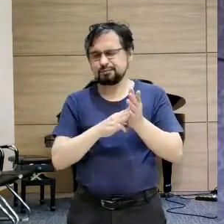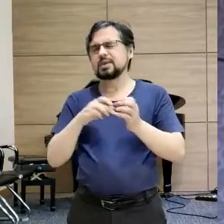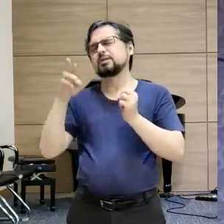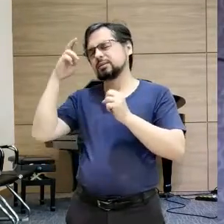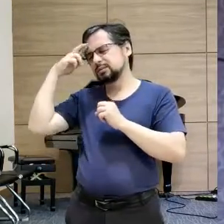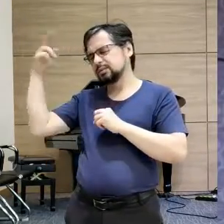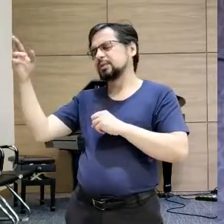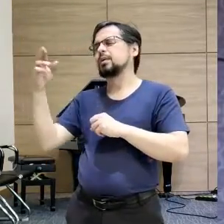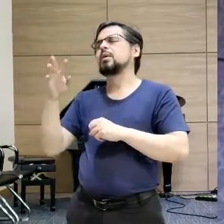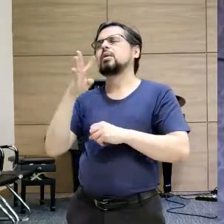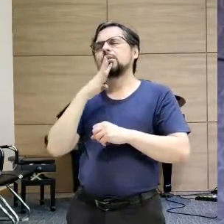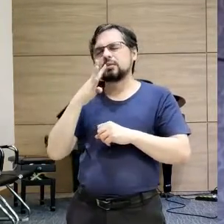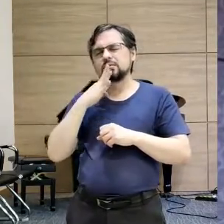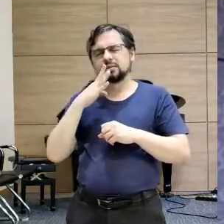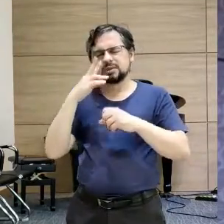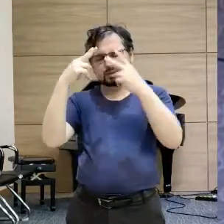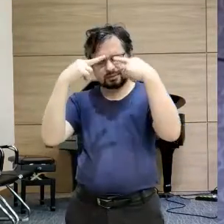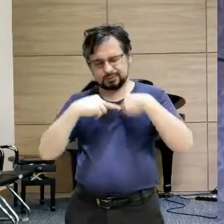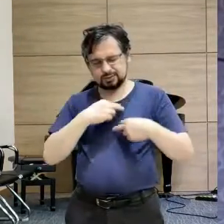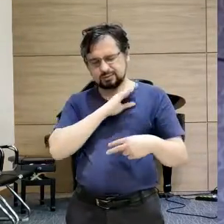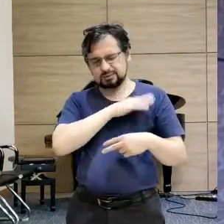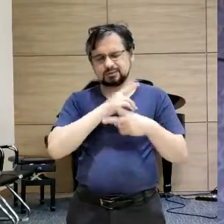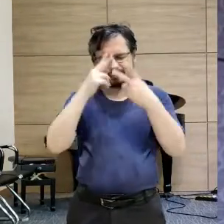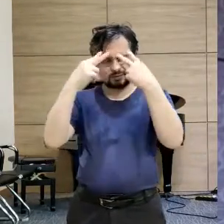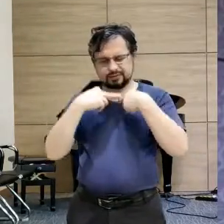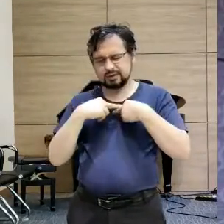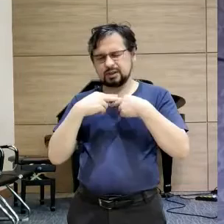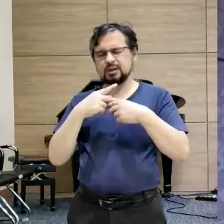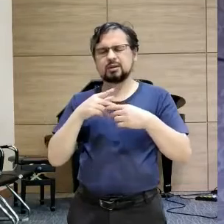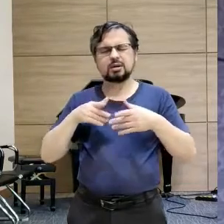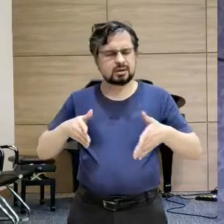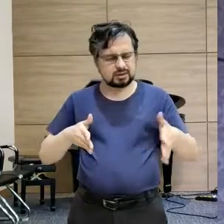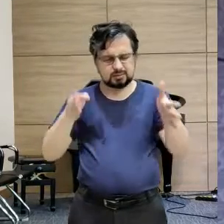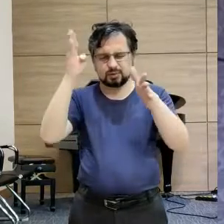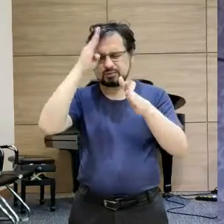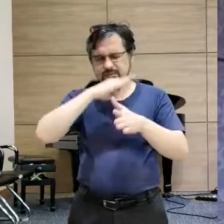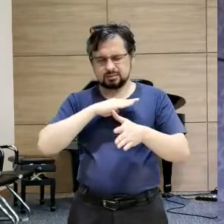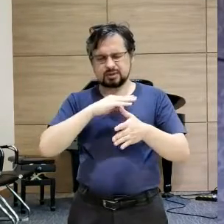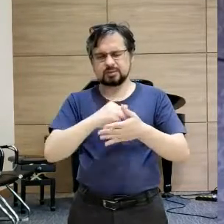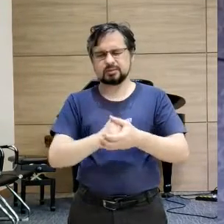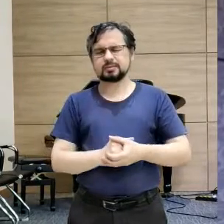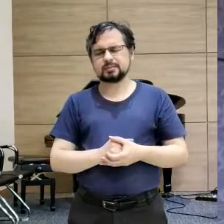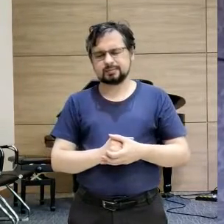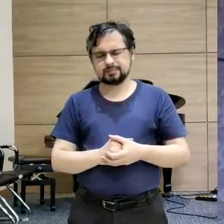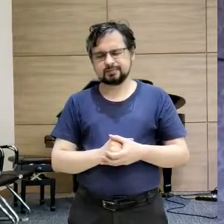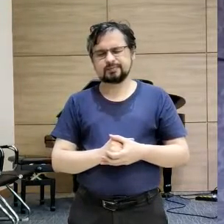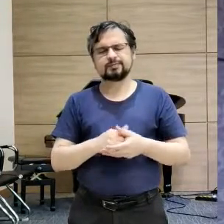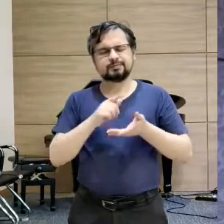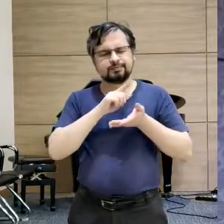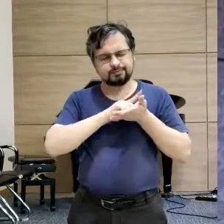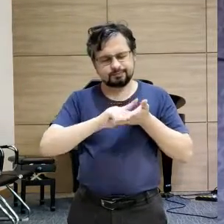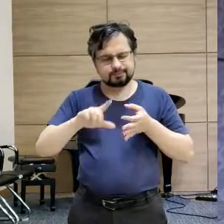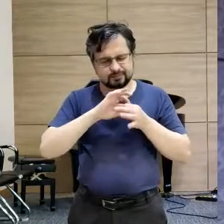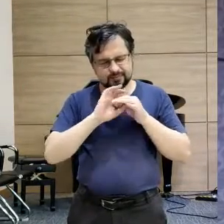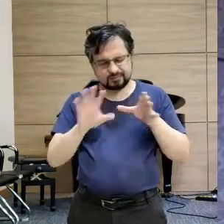coração, vê se há em mim algum caminho mau, e